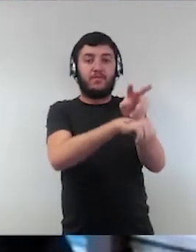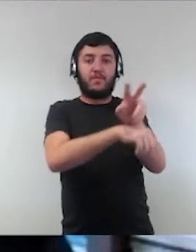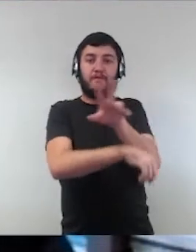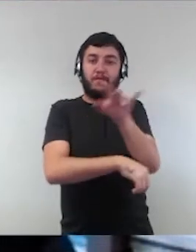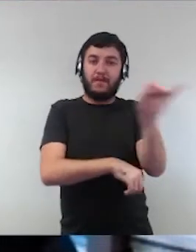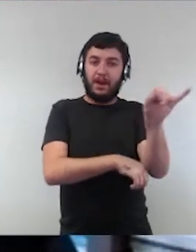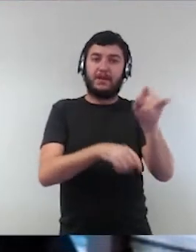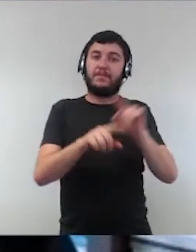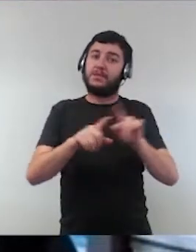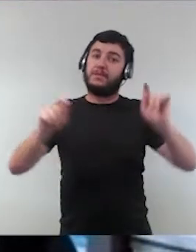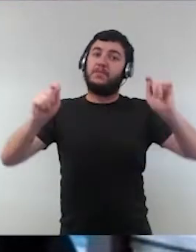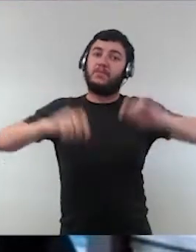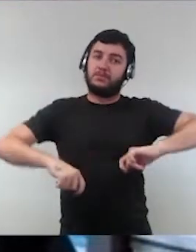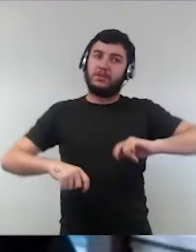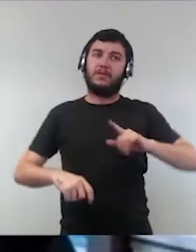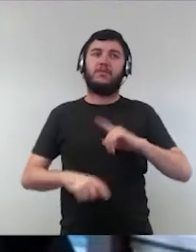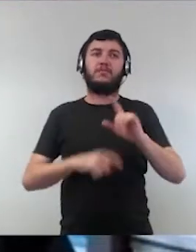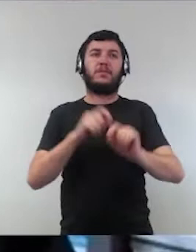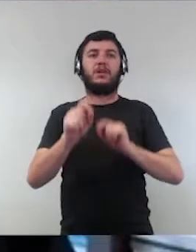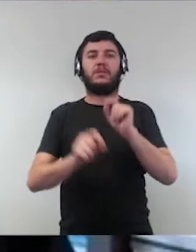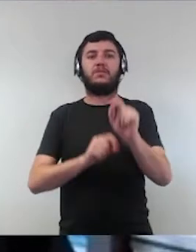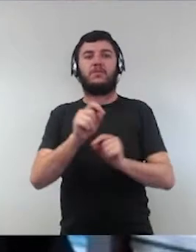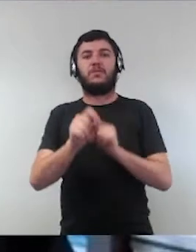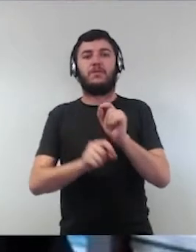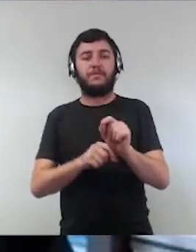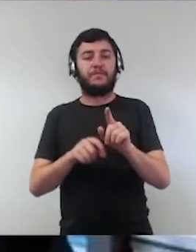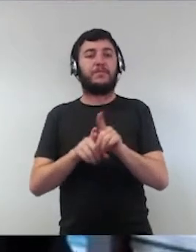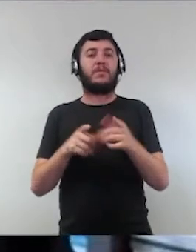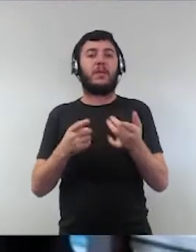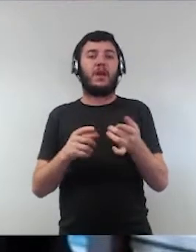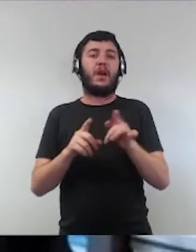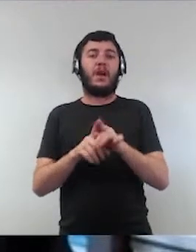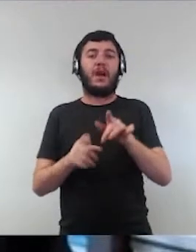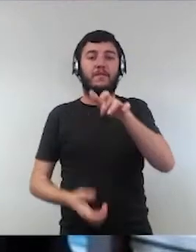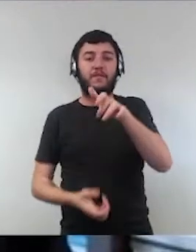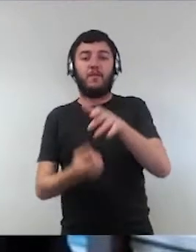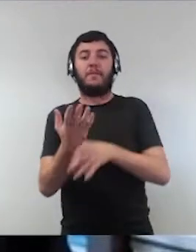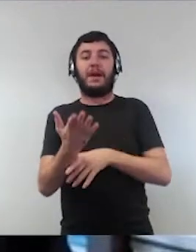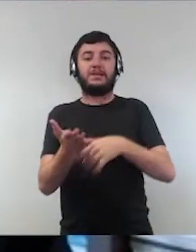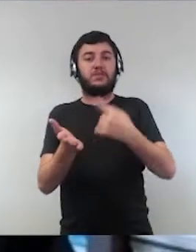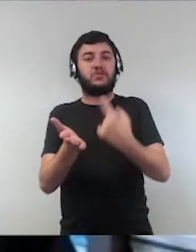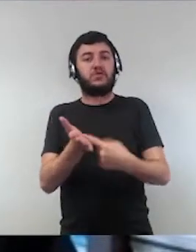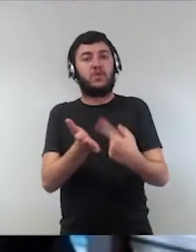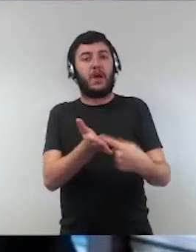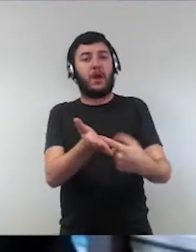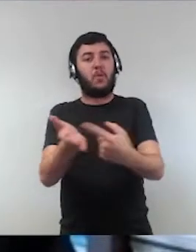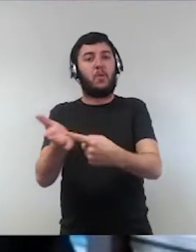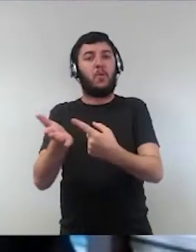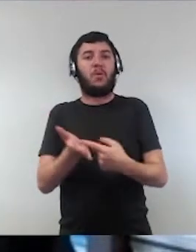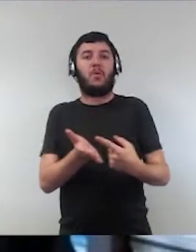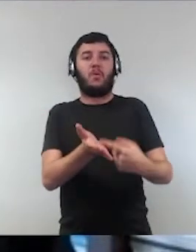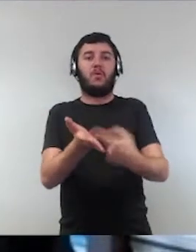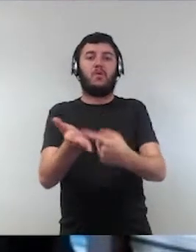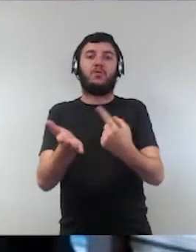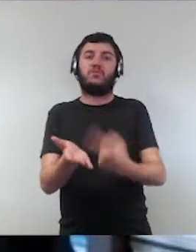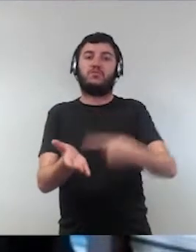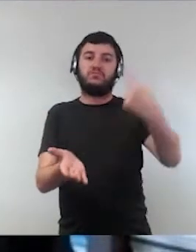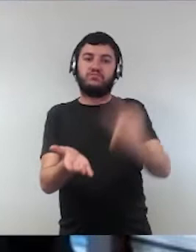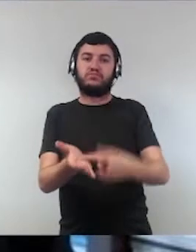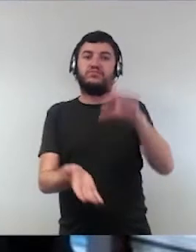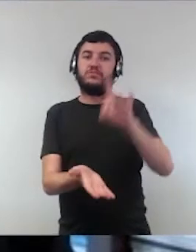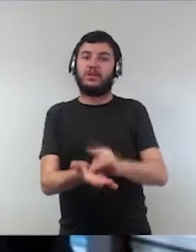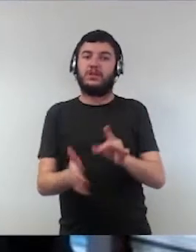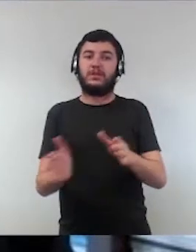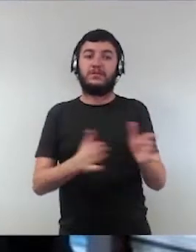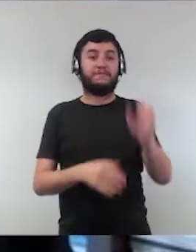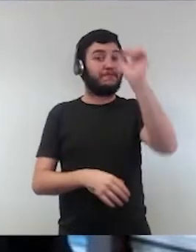haja a formação de um consenso lá também quanto à necessidade. Pois bem, no Brasil, a Lei Geral de